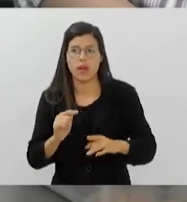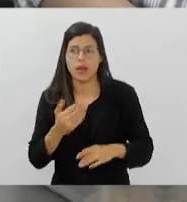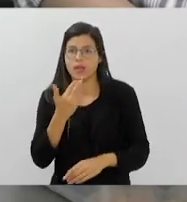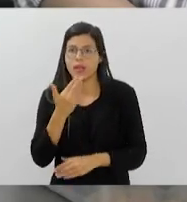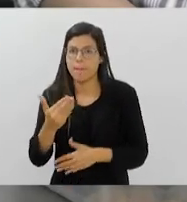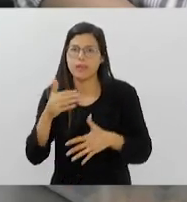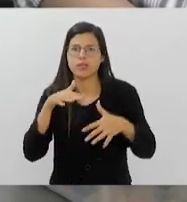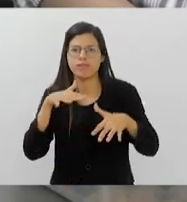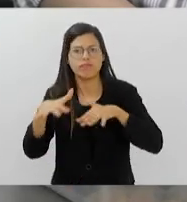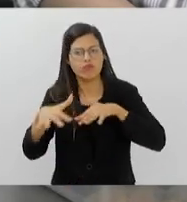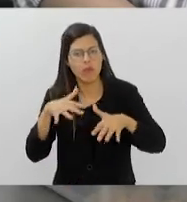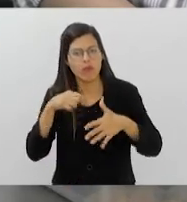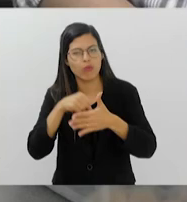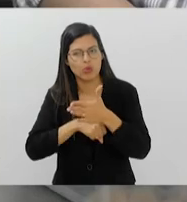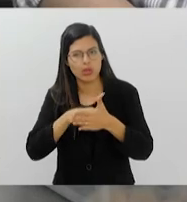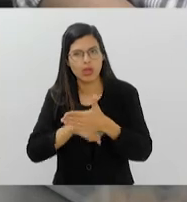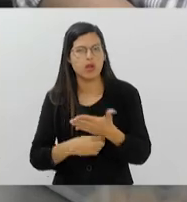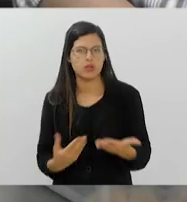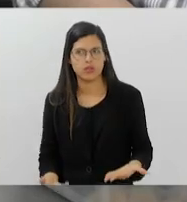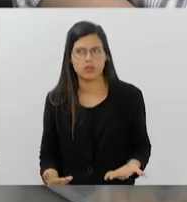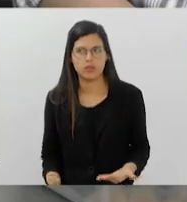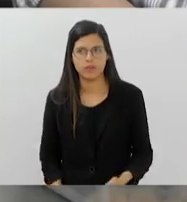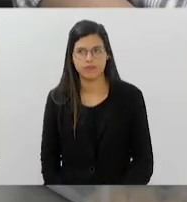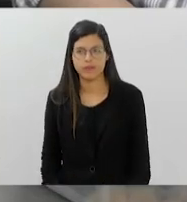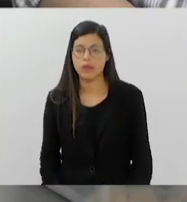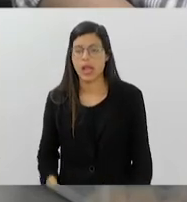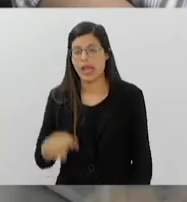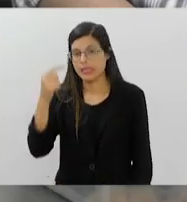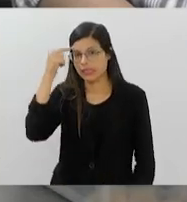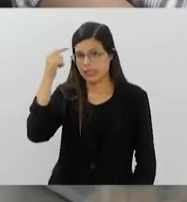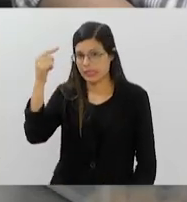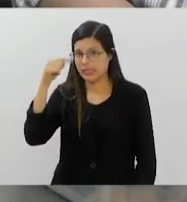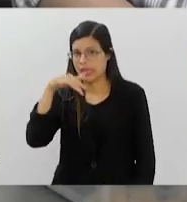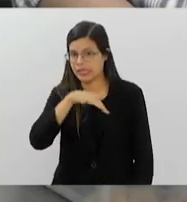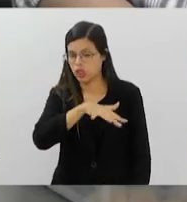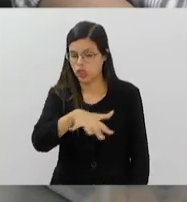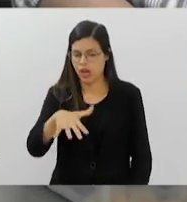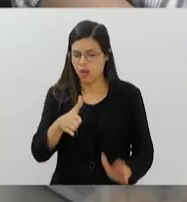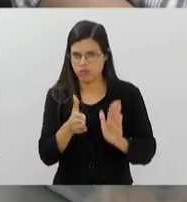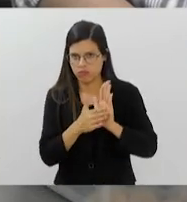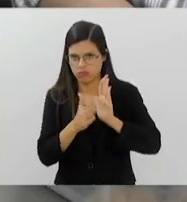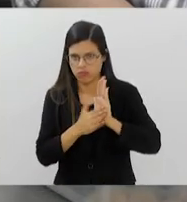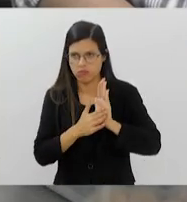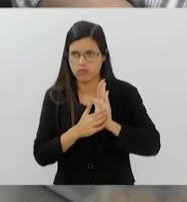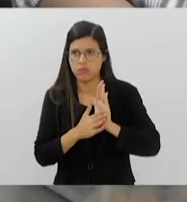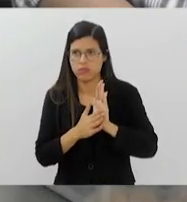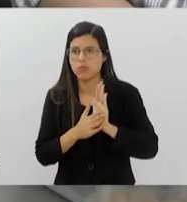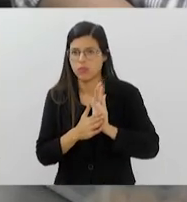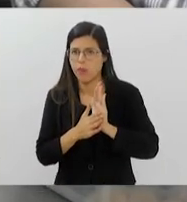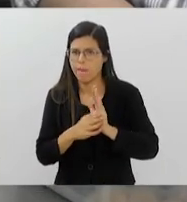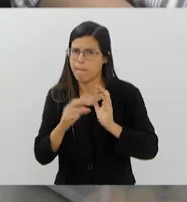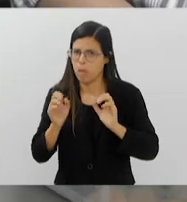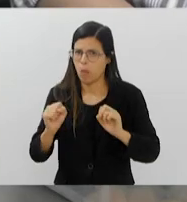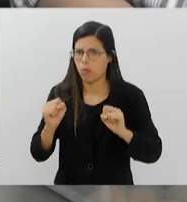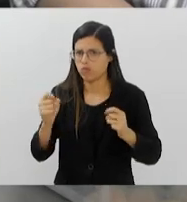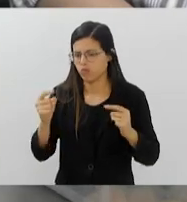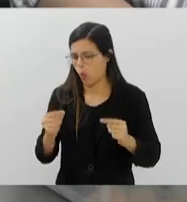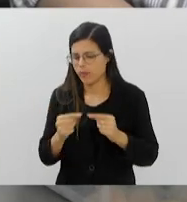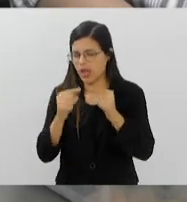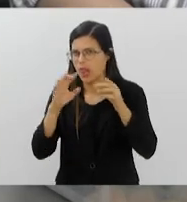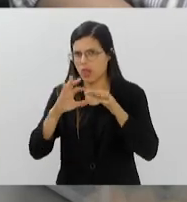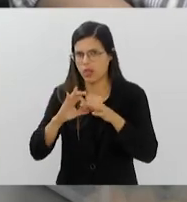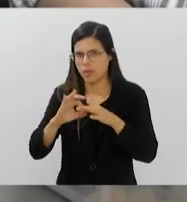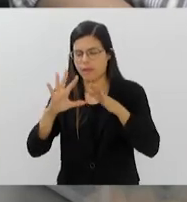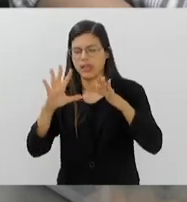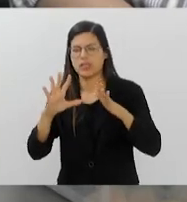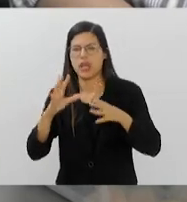botou num pacote um inquérito então, só todo mundo. Esta ideia geral, eu acho que se coaduna com a liberdade de expressão, de